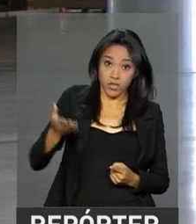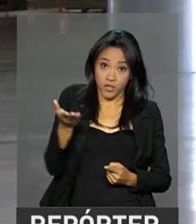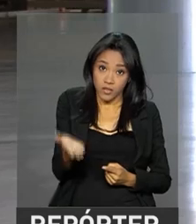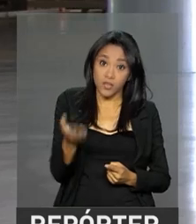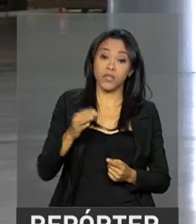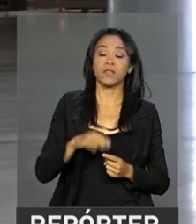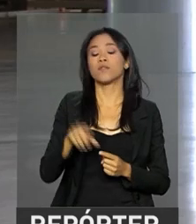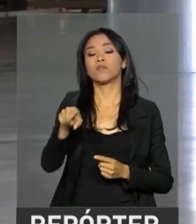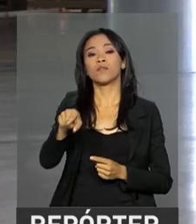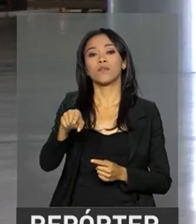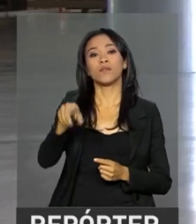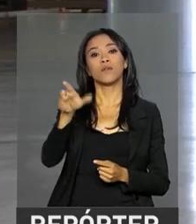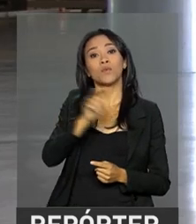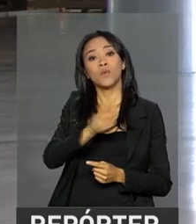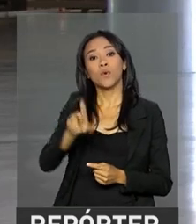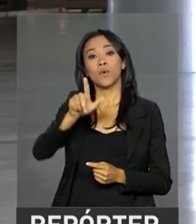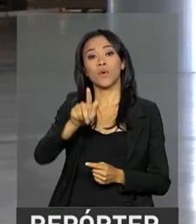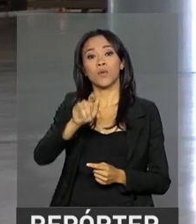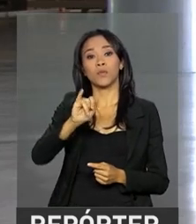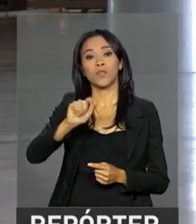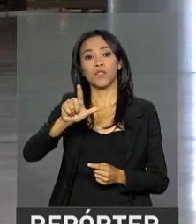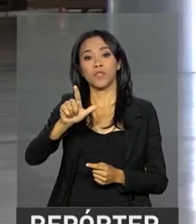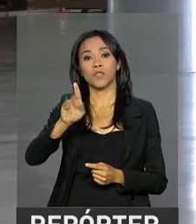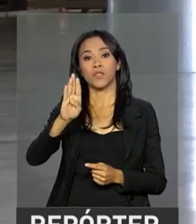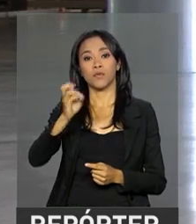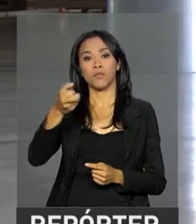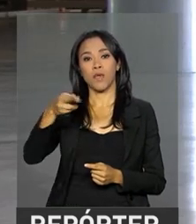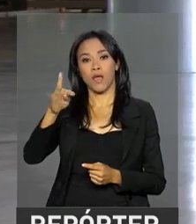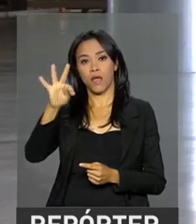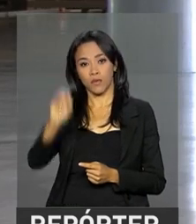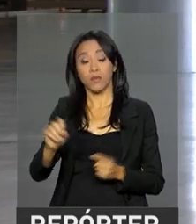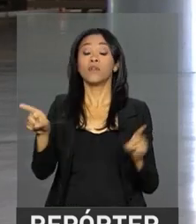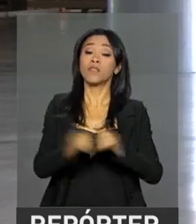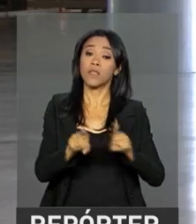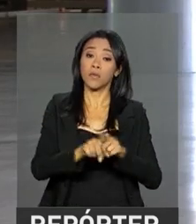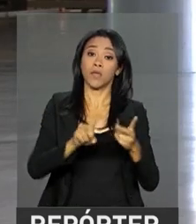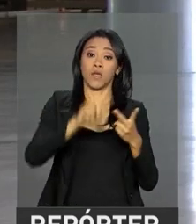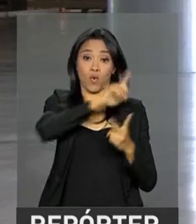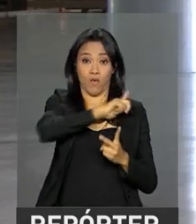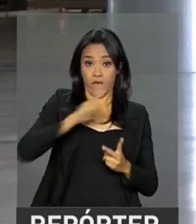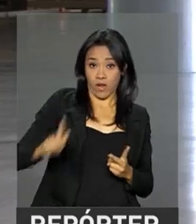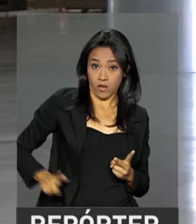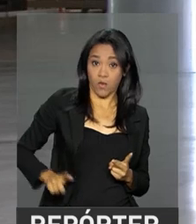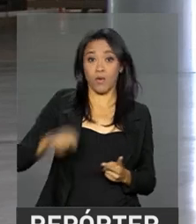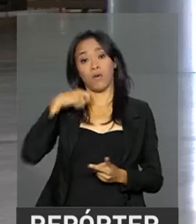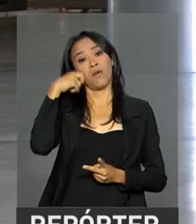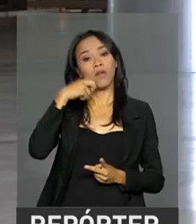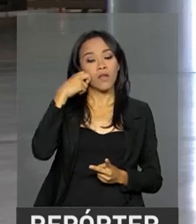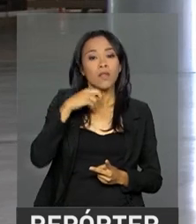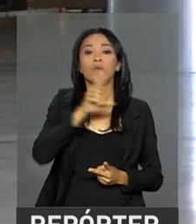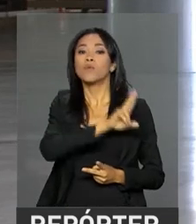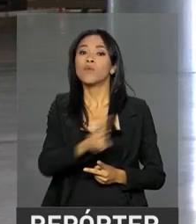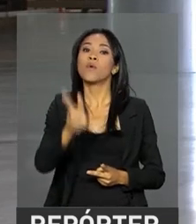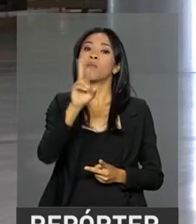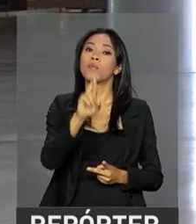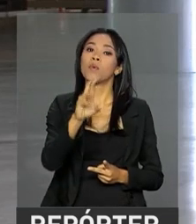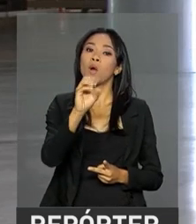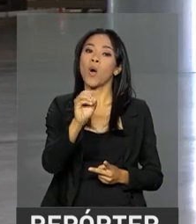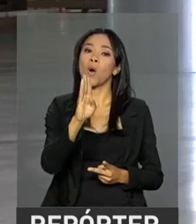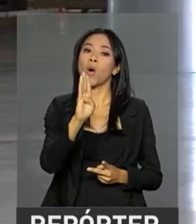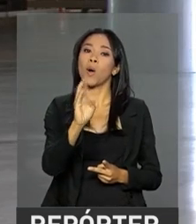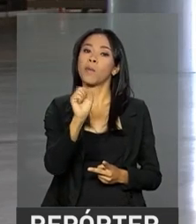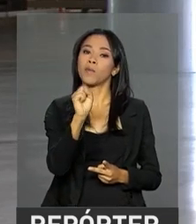e comunicações Gilberto Cassab e com o governador do Rio Grande do Norte Robson Faria